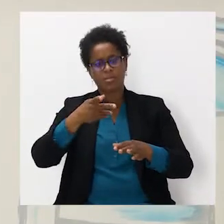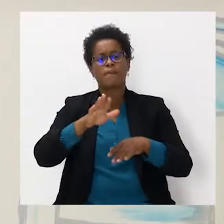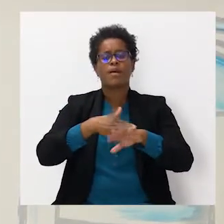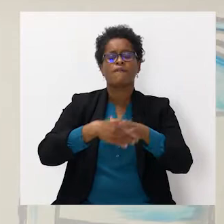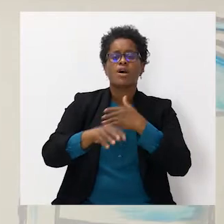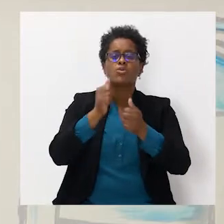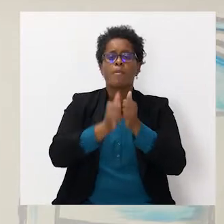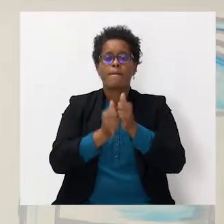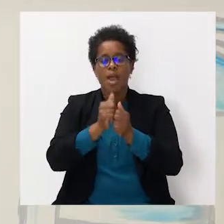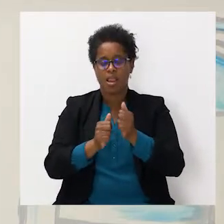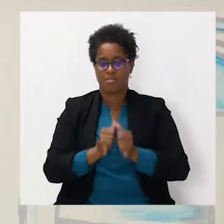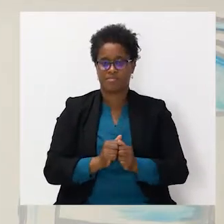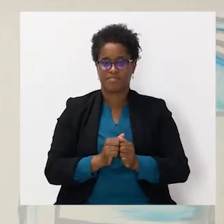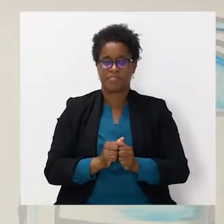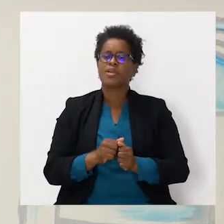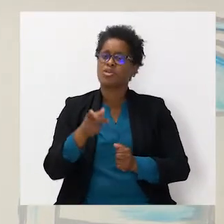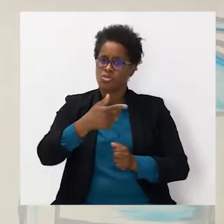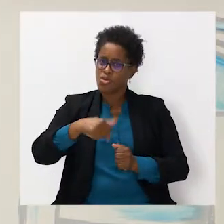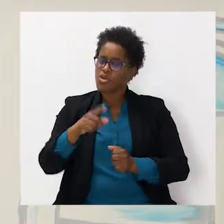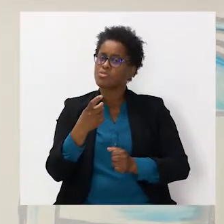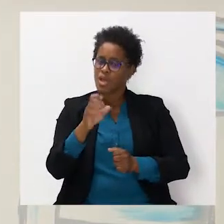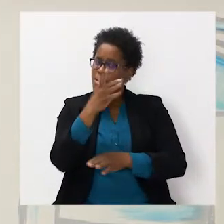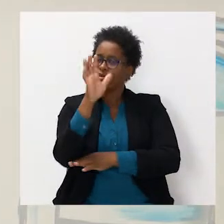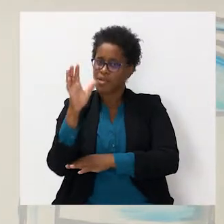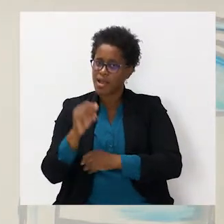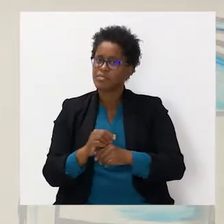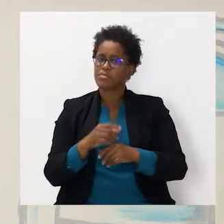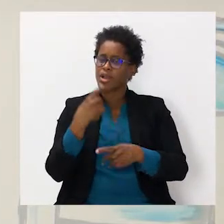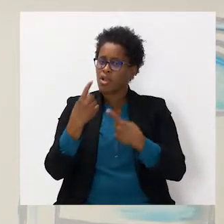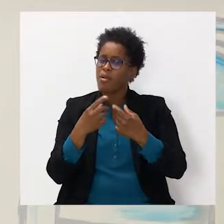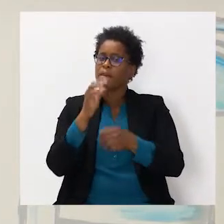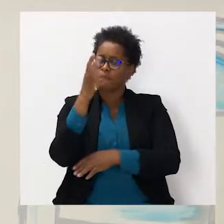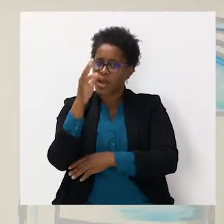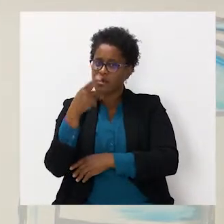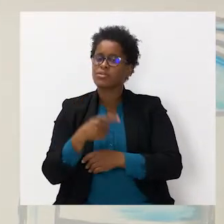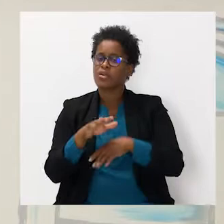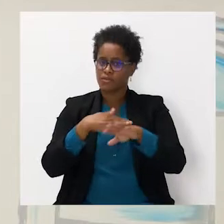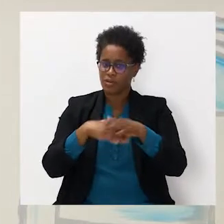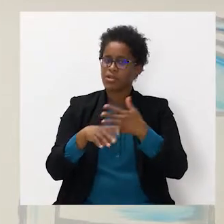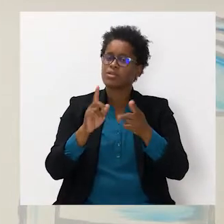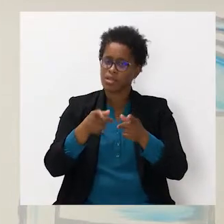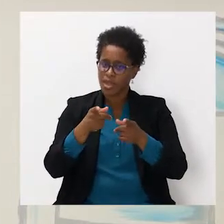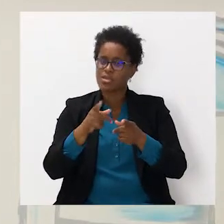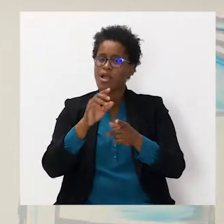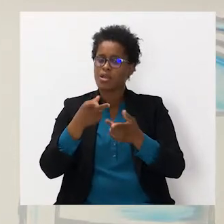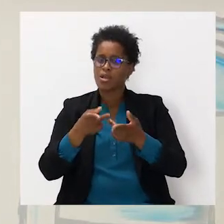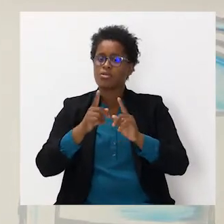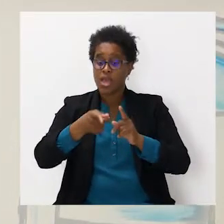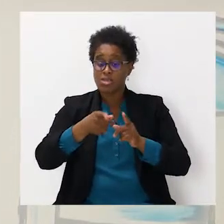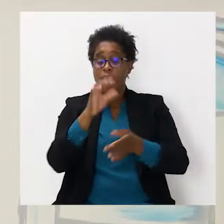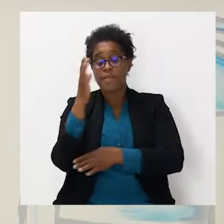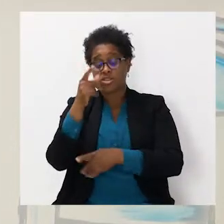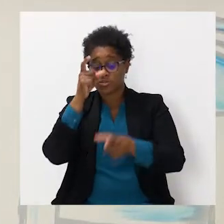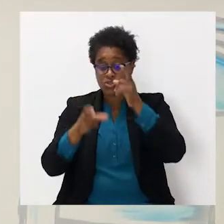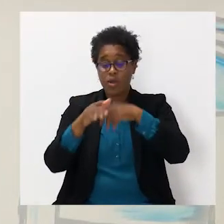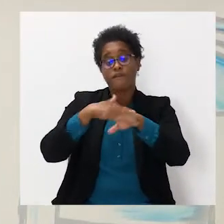fazer o papel, precisamos das plantas. Há uma planta que produz, que a partir desta planta as pessoas